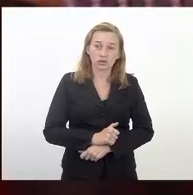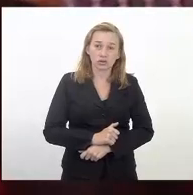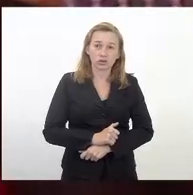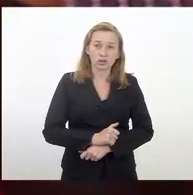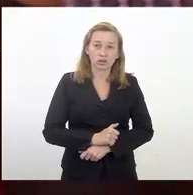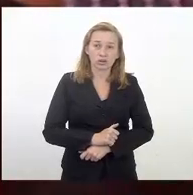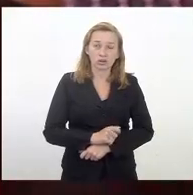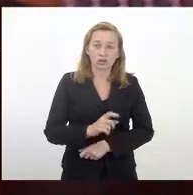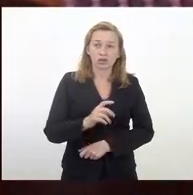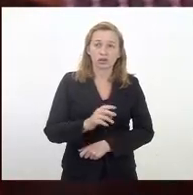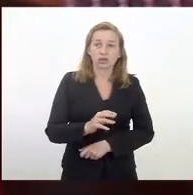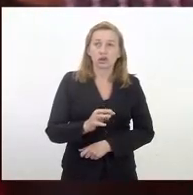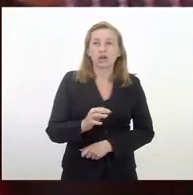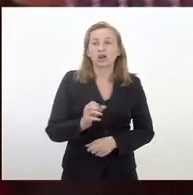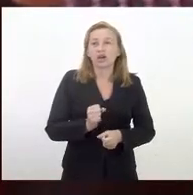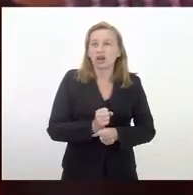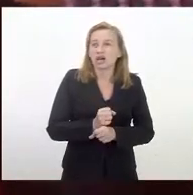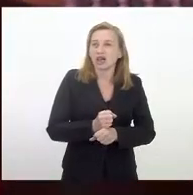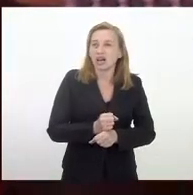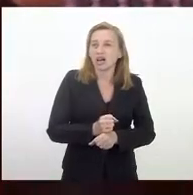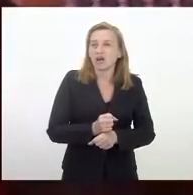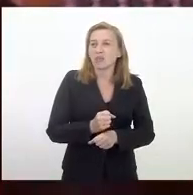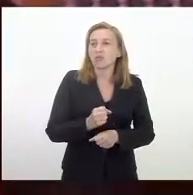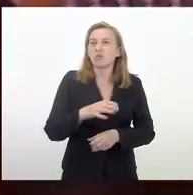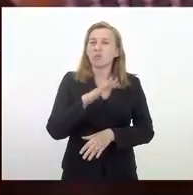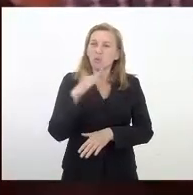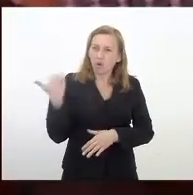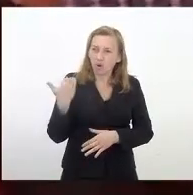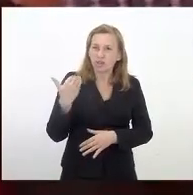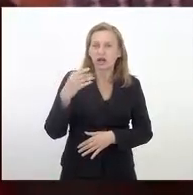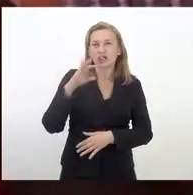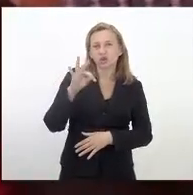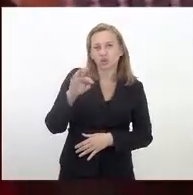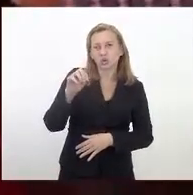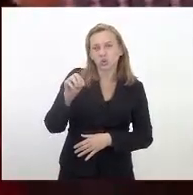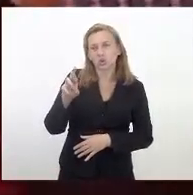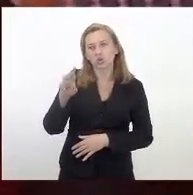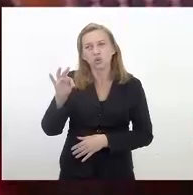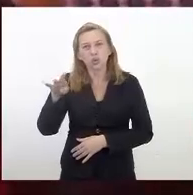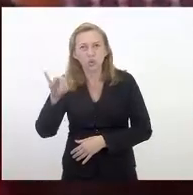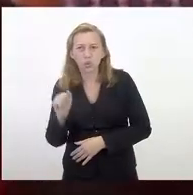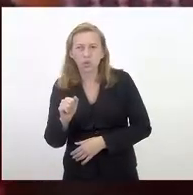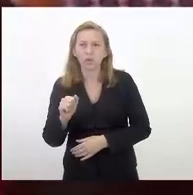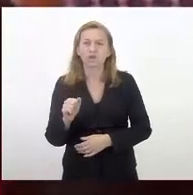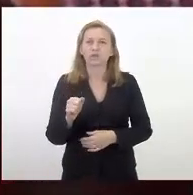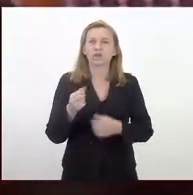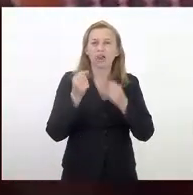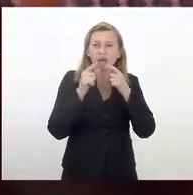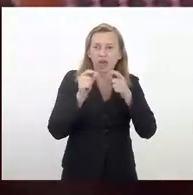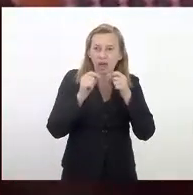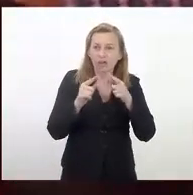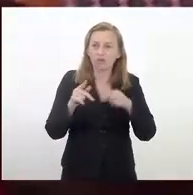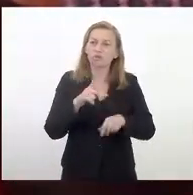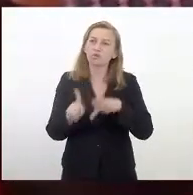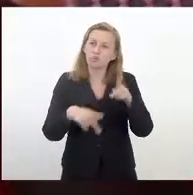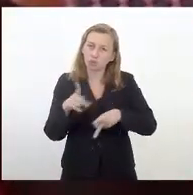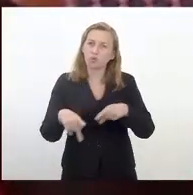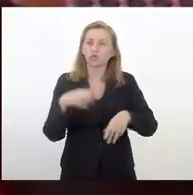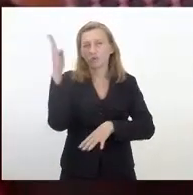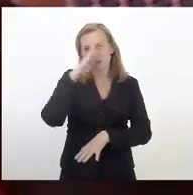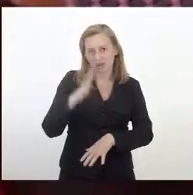terror à tortura a morte ao genocídio sendo questionados pela população brasileira